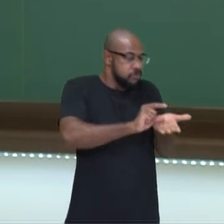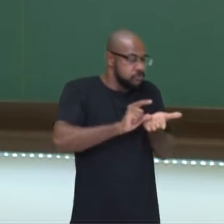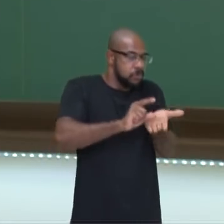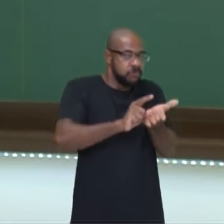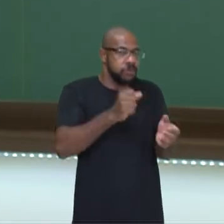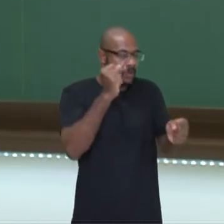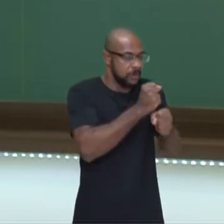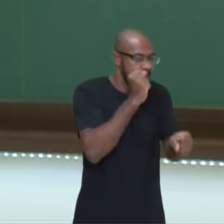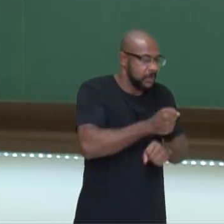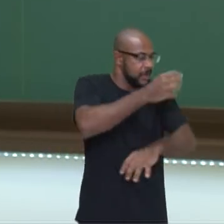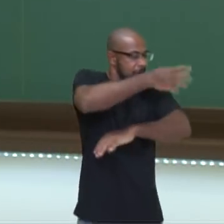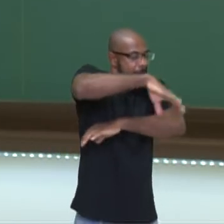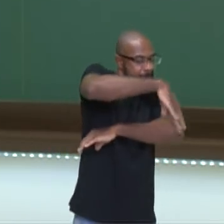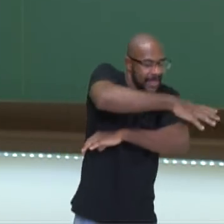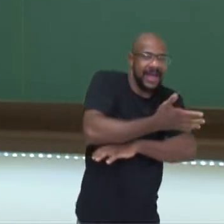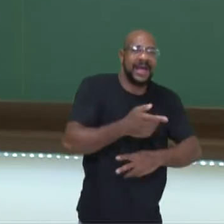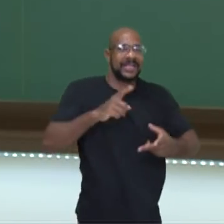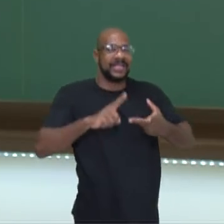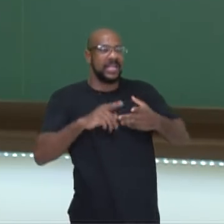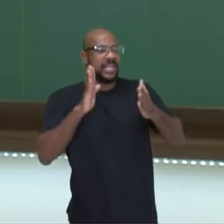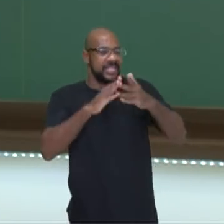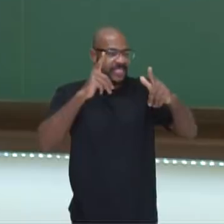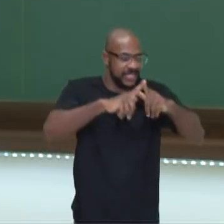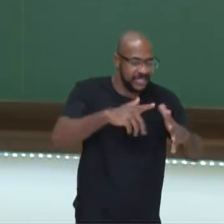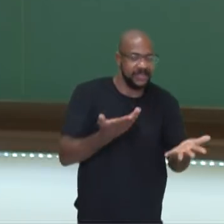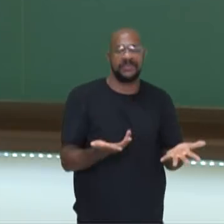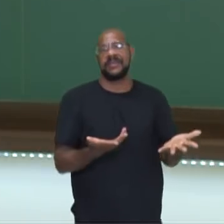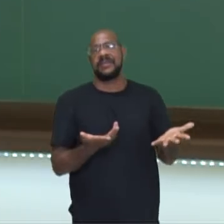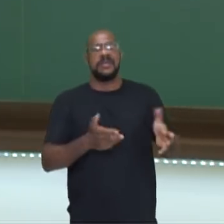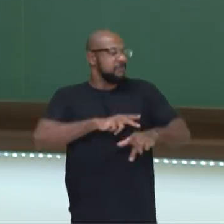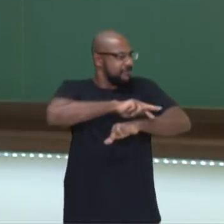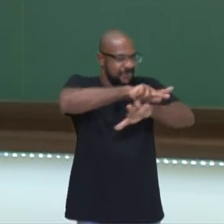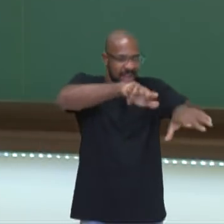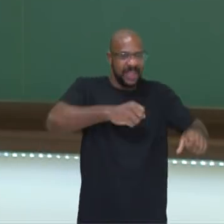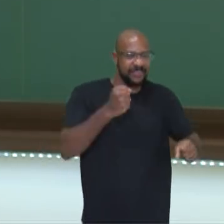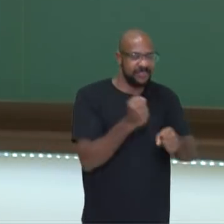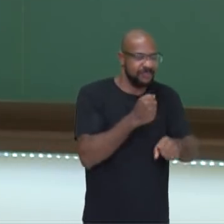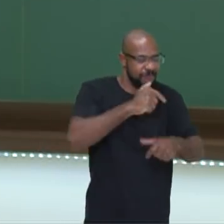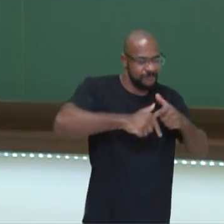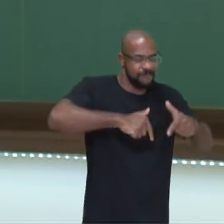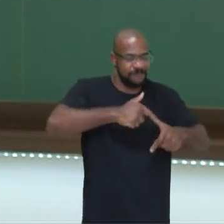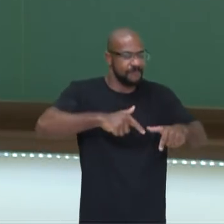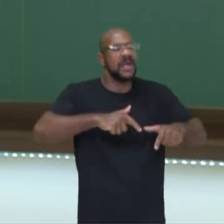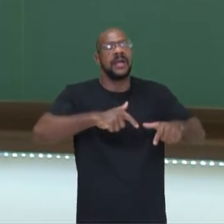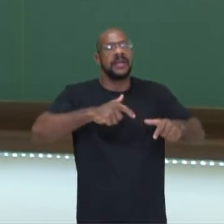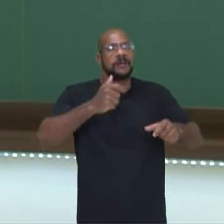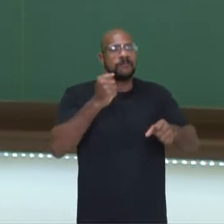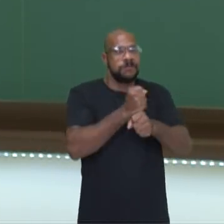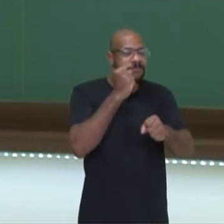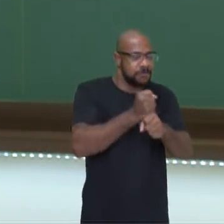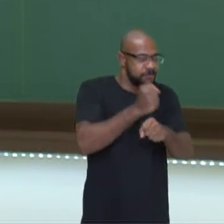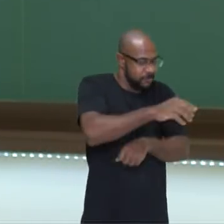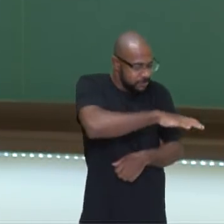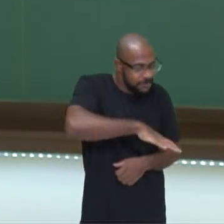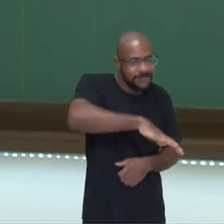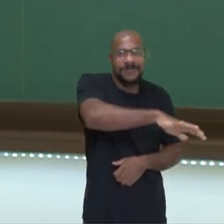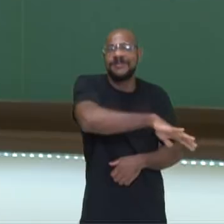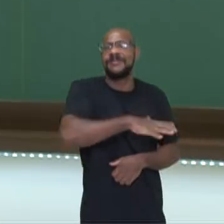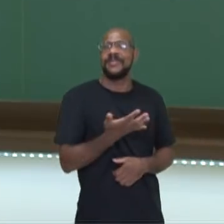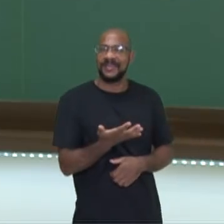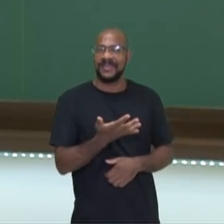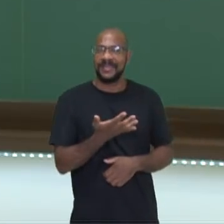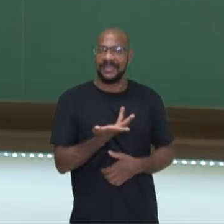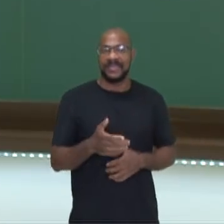Claro, obras superfaturadas, mas lembra, todos do mesmo lado,